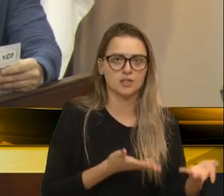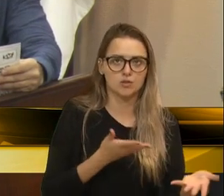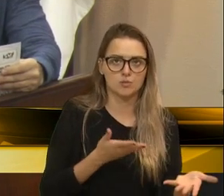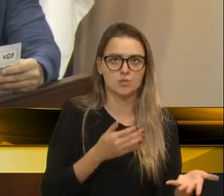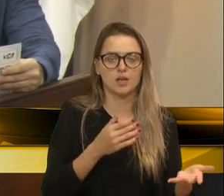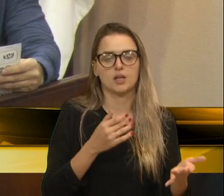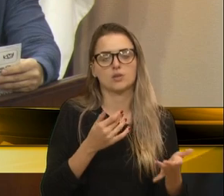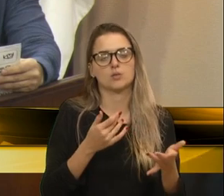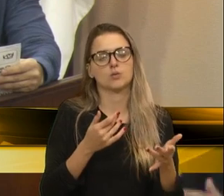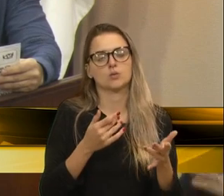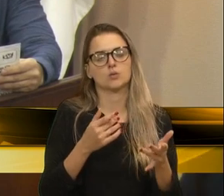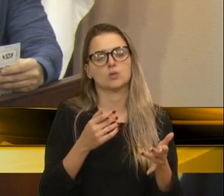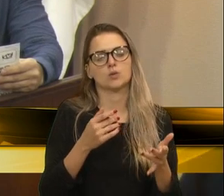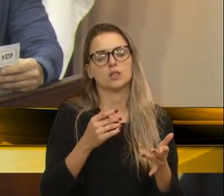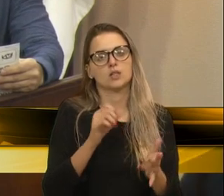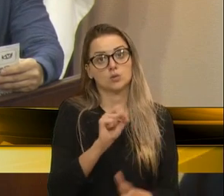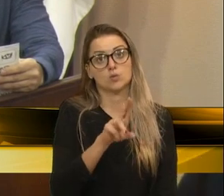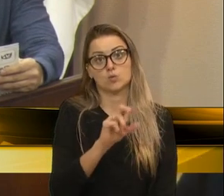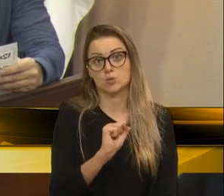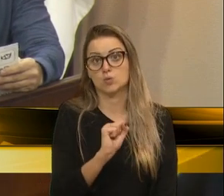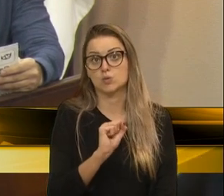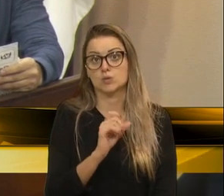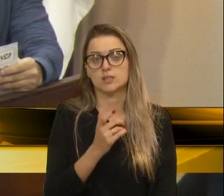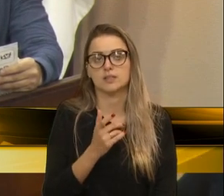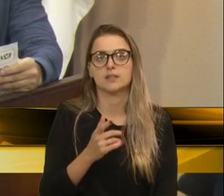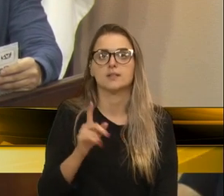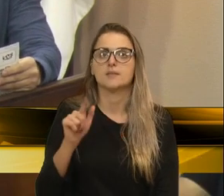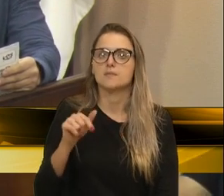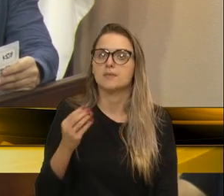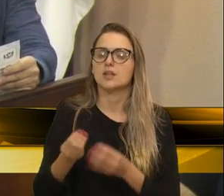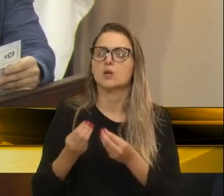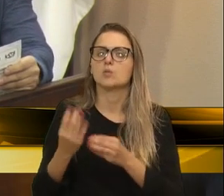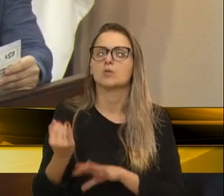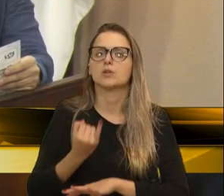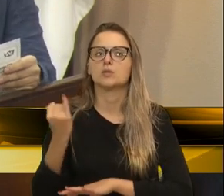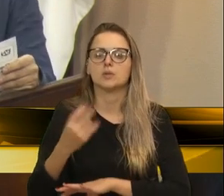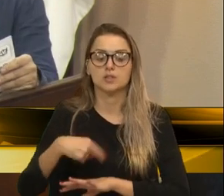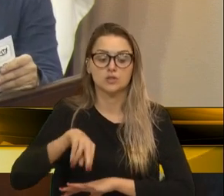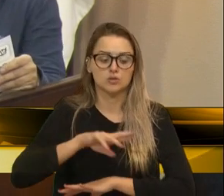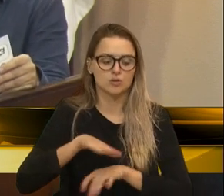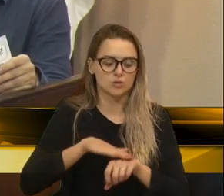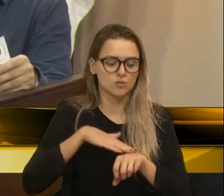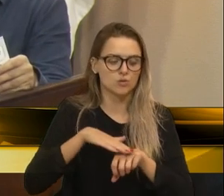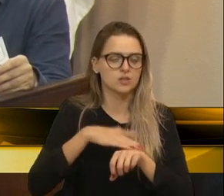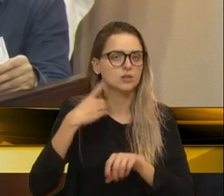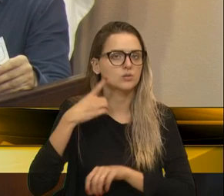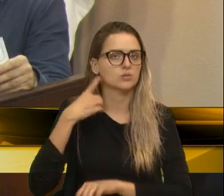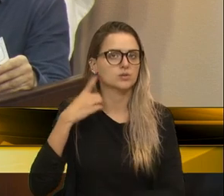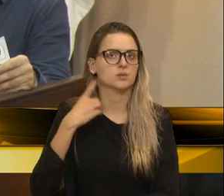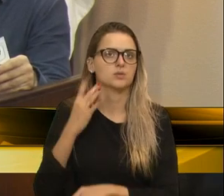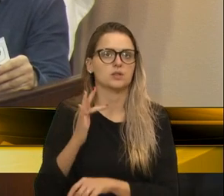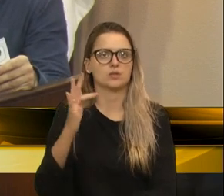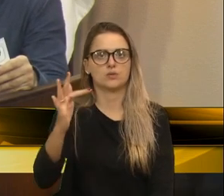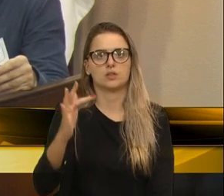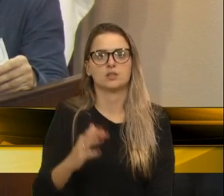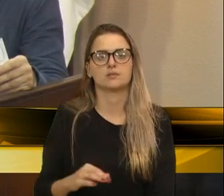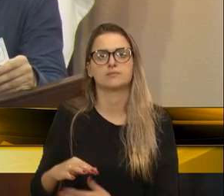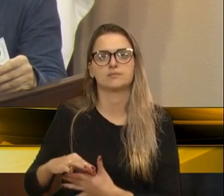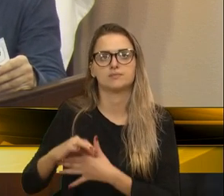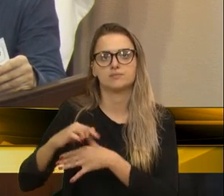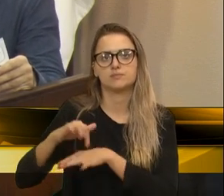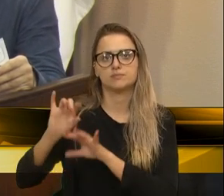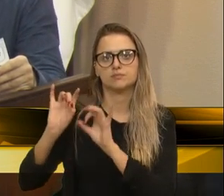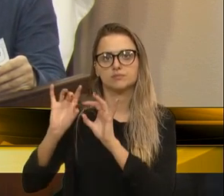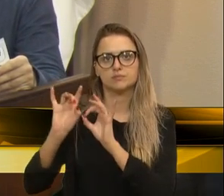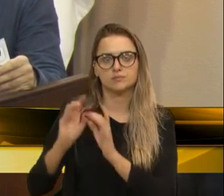alta complexidade. E isso é a importância, então, de nós estarmos conversando com os nossos deputados federais. Senhor presidente, uma declaração de líder.